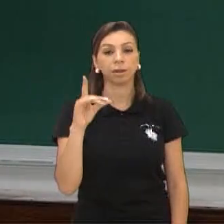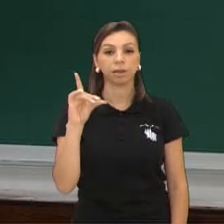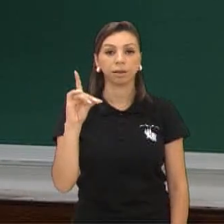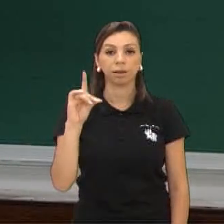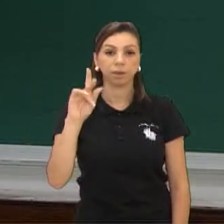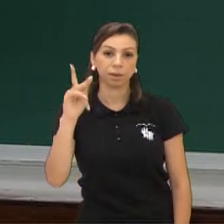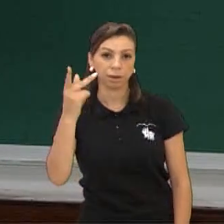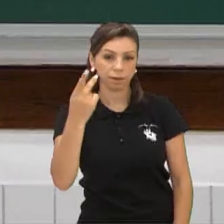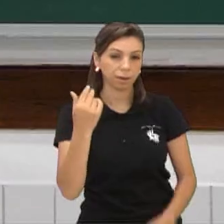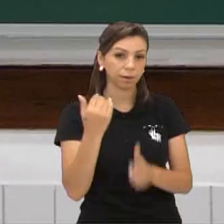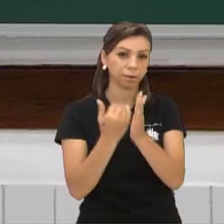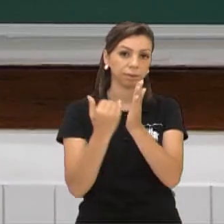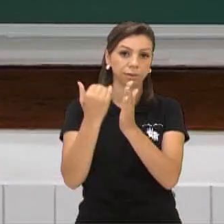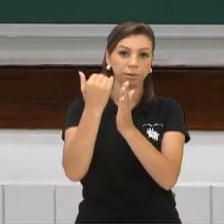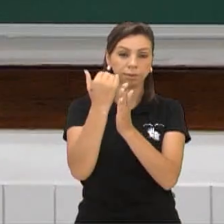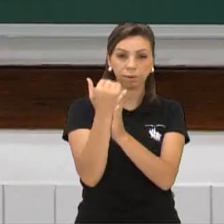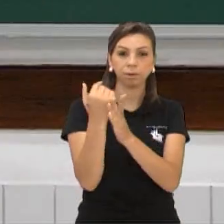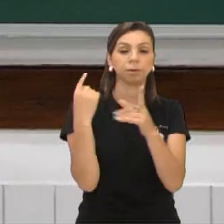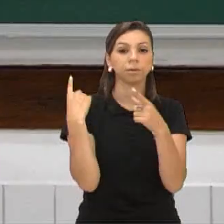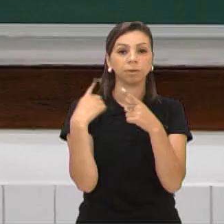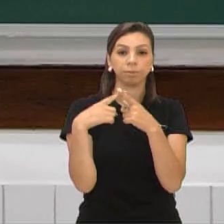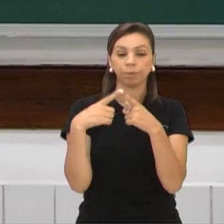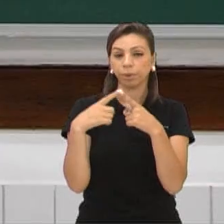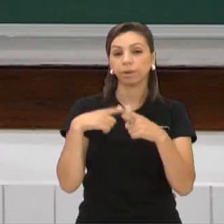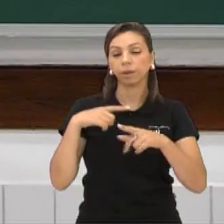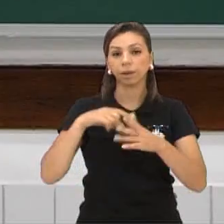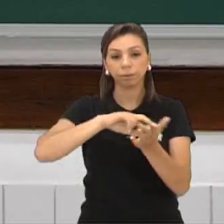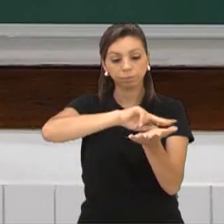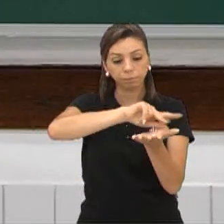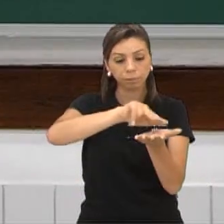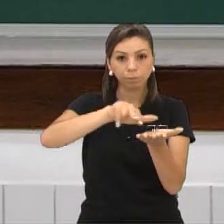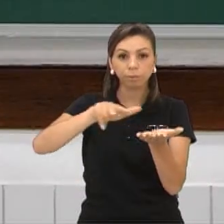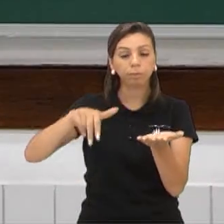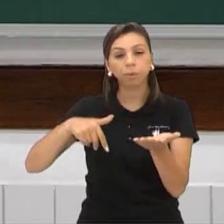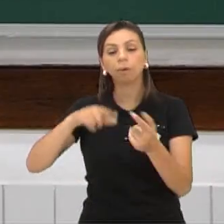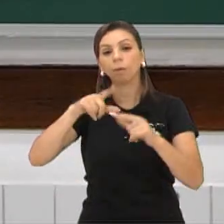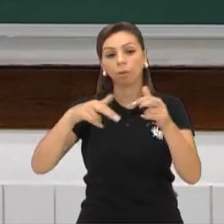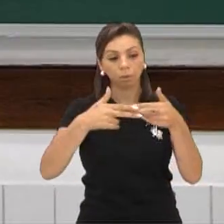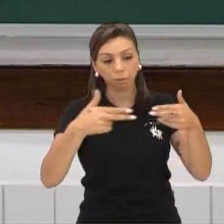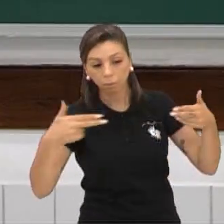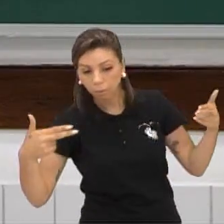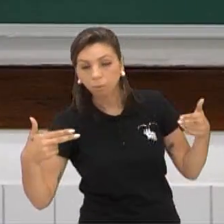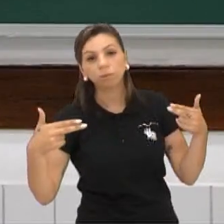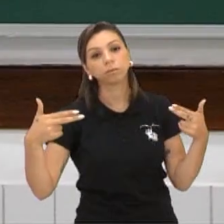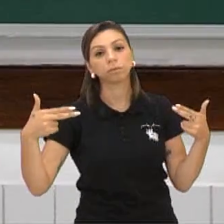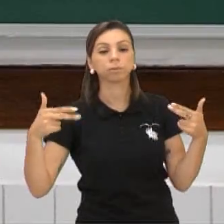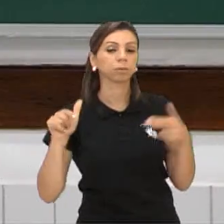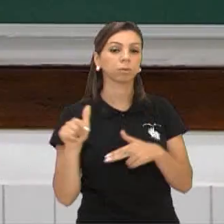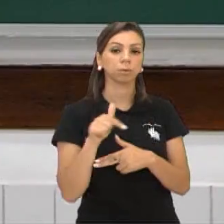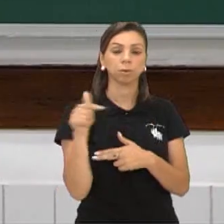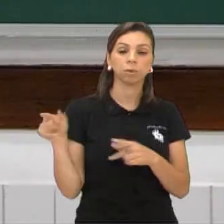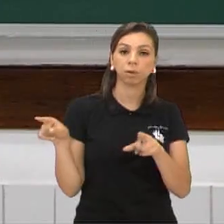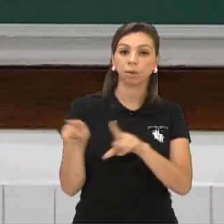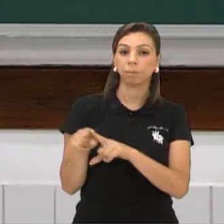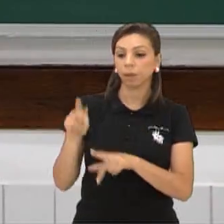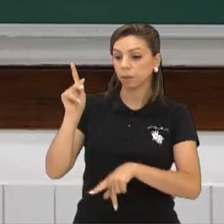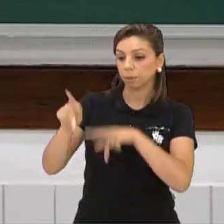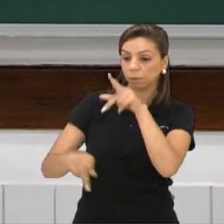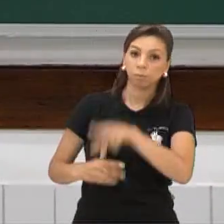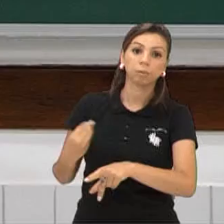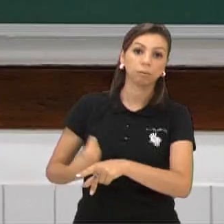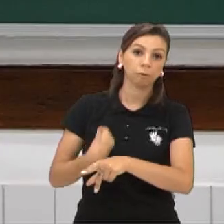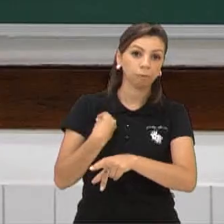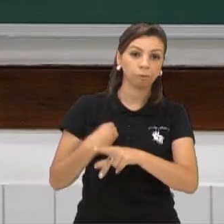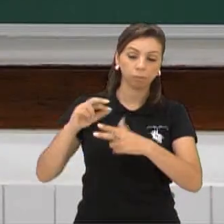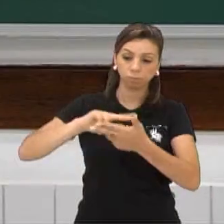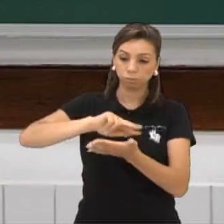também, porque se intensifica a diversificação de produção, a diversificação de ocupação e também